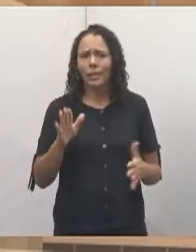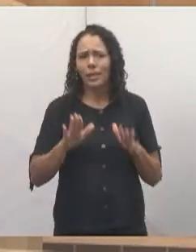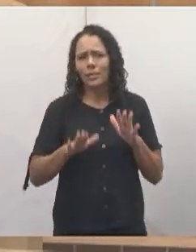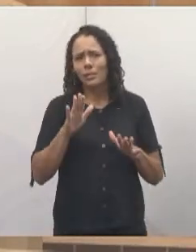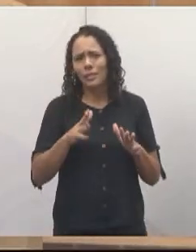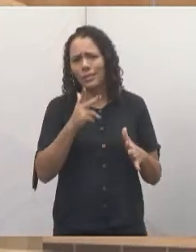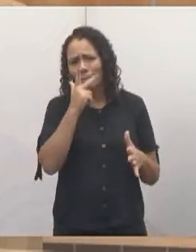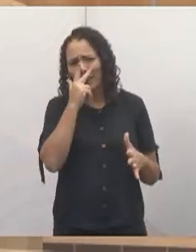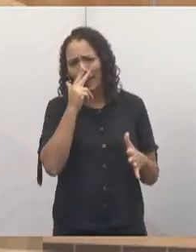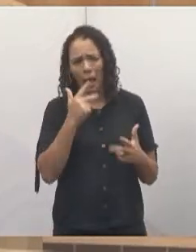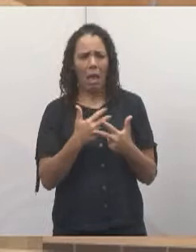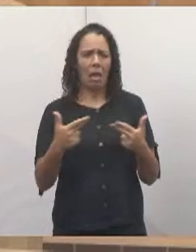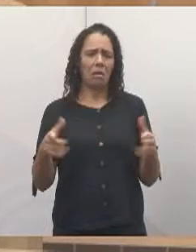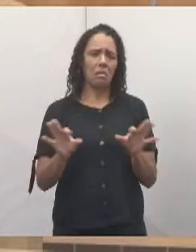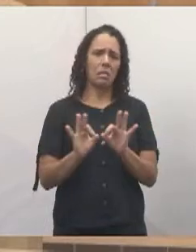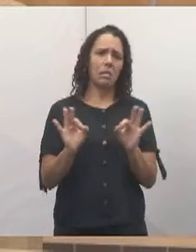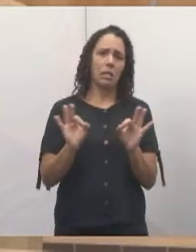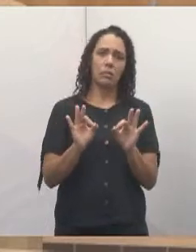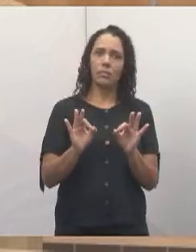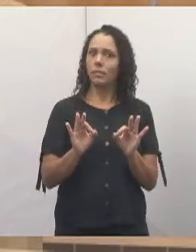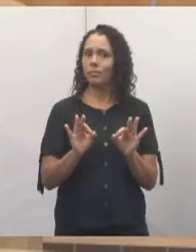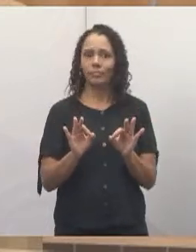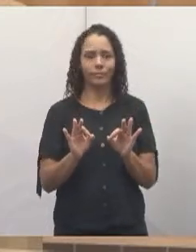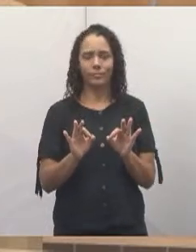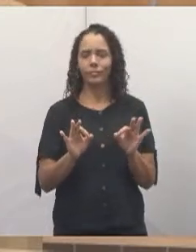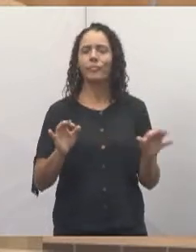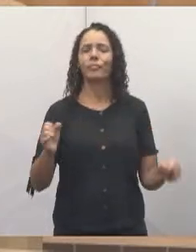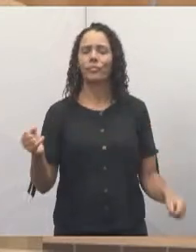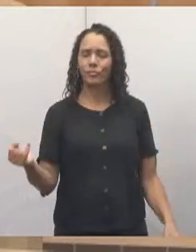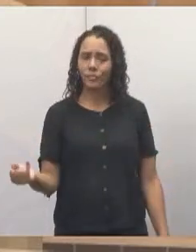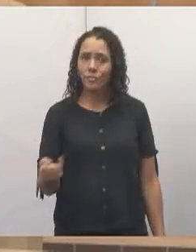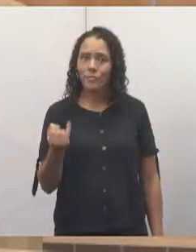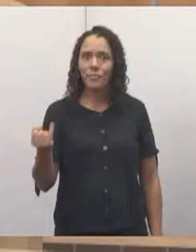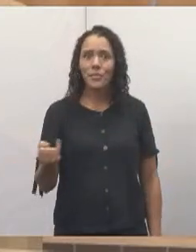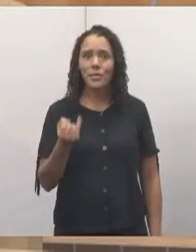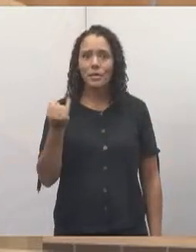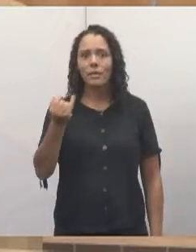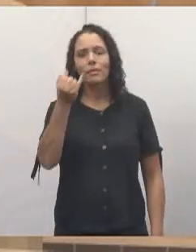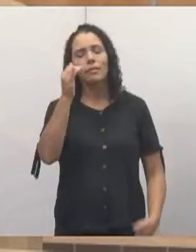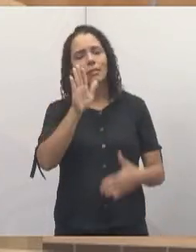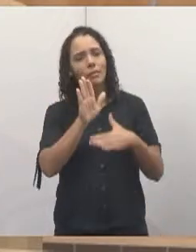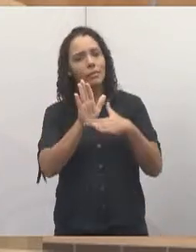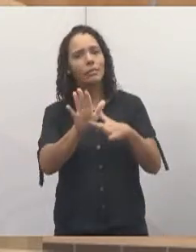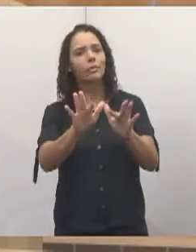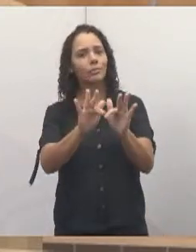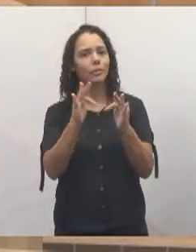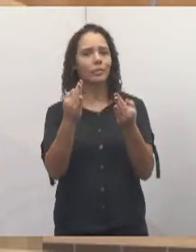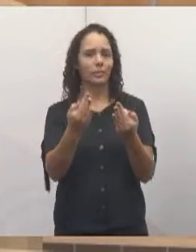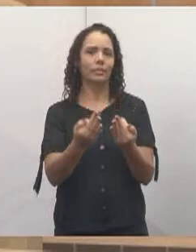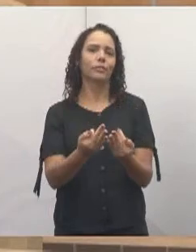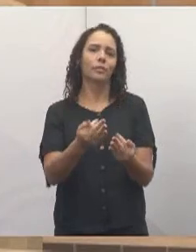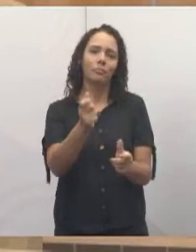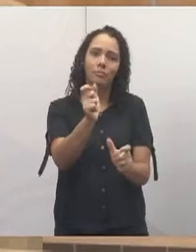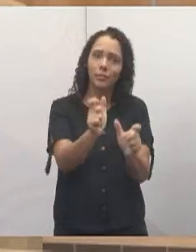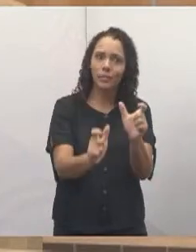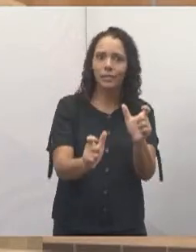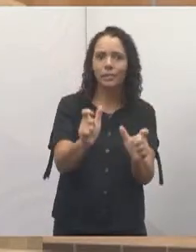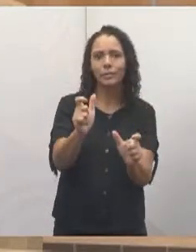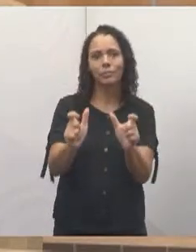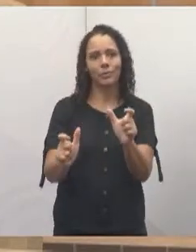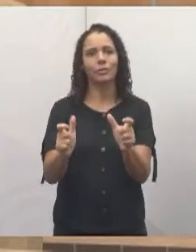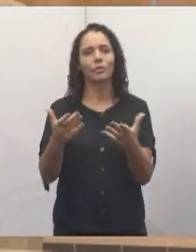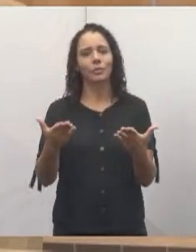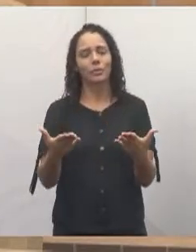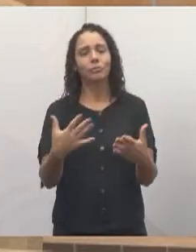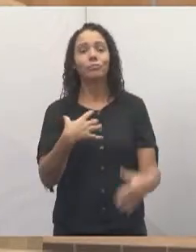mas é de suma importância, de grande importância para aquela família, para aquela pessoa. Então, assim, eu fico